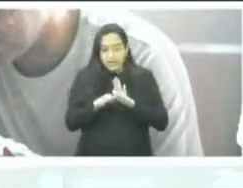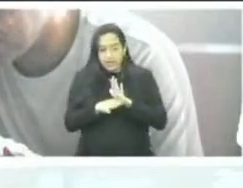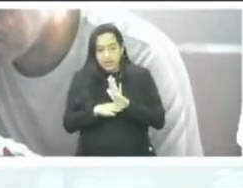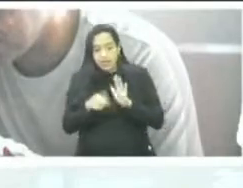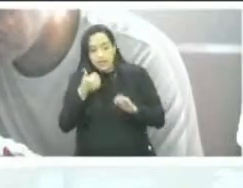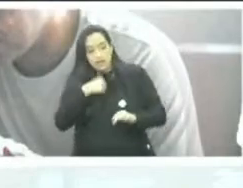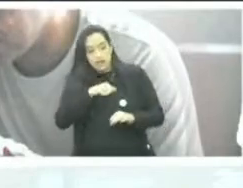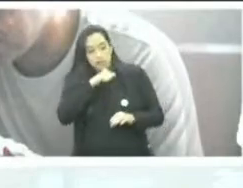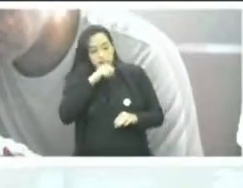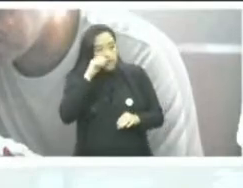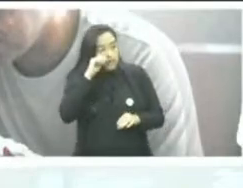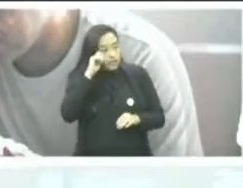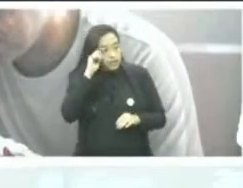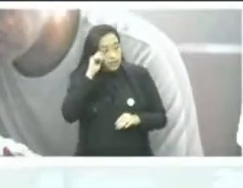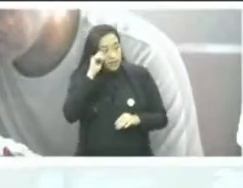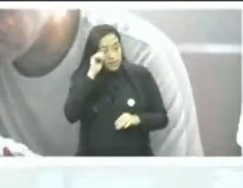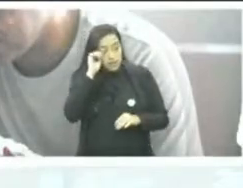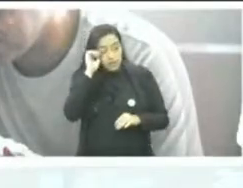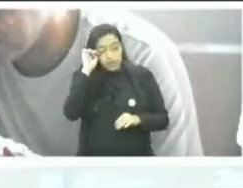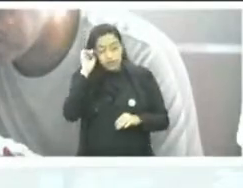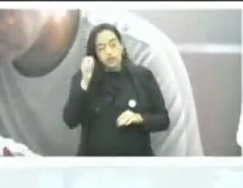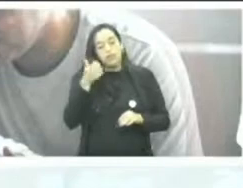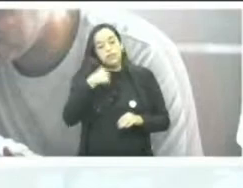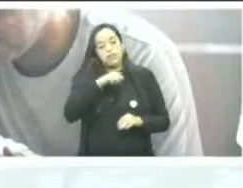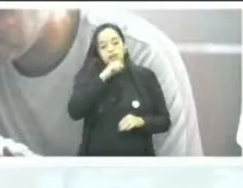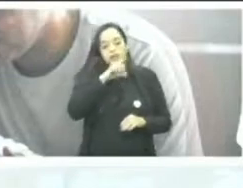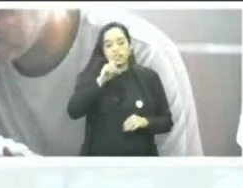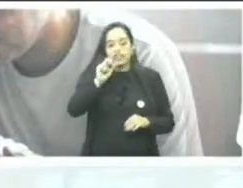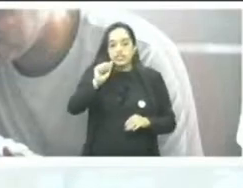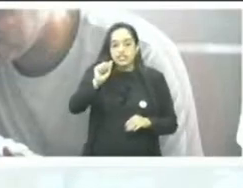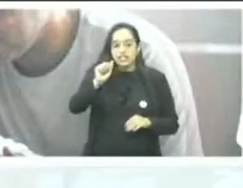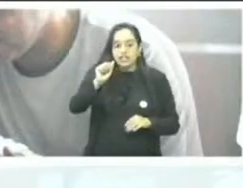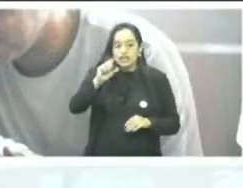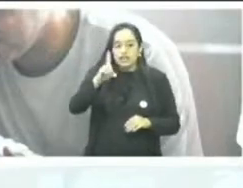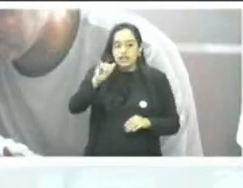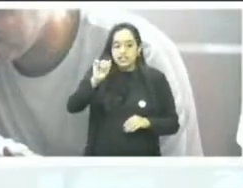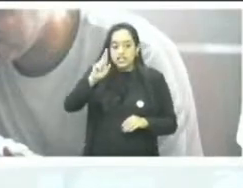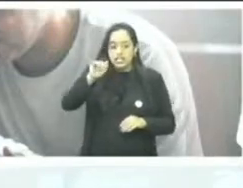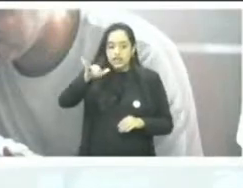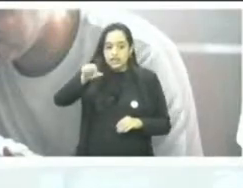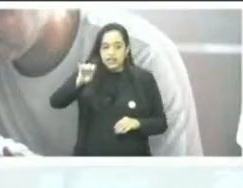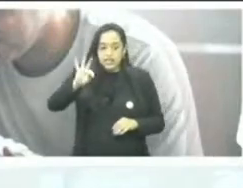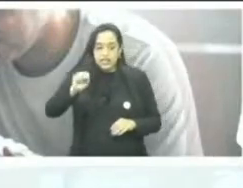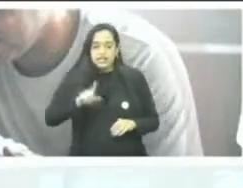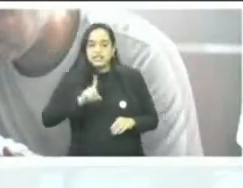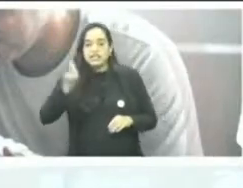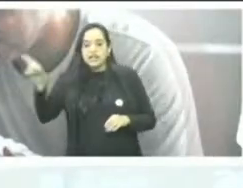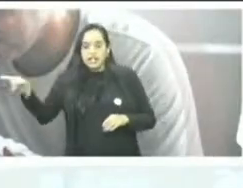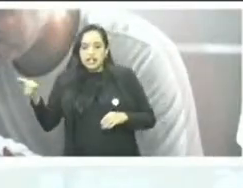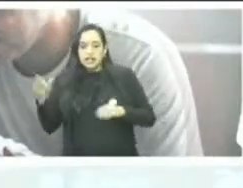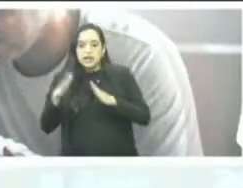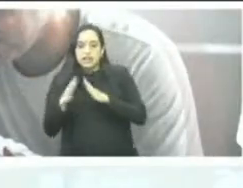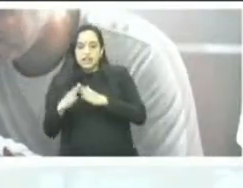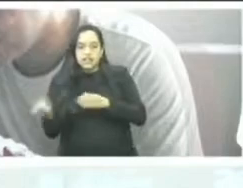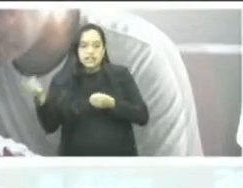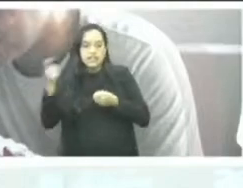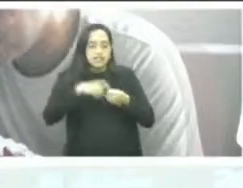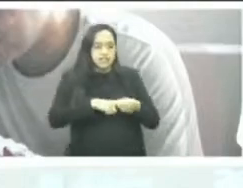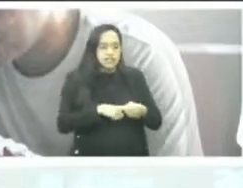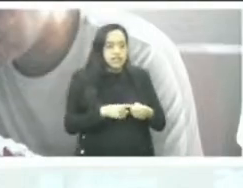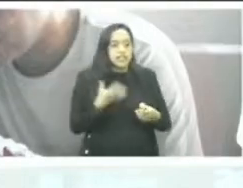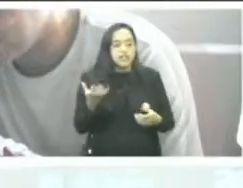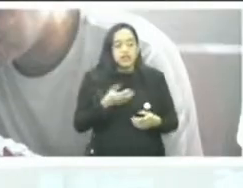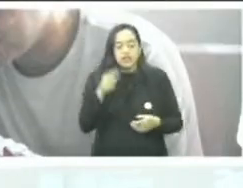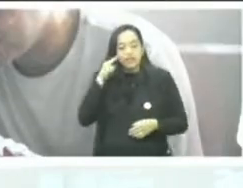Mãe diarista, ou eu ficar indo para casa e voltar. E aí, como eu queria muito ver a minha mãe,